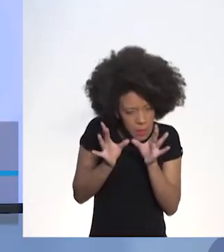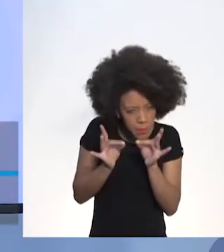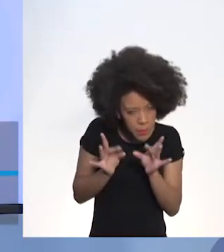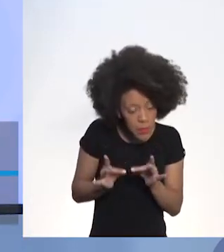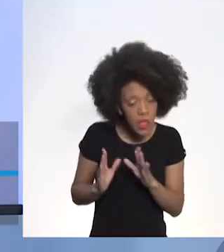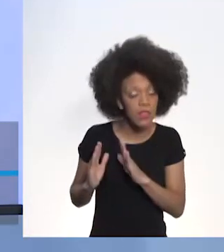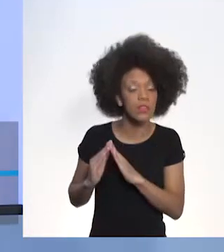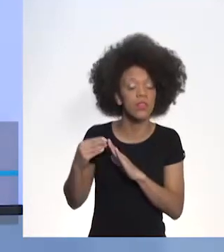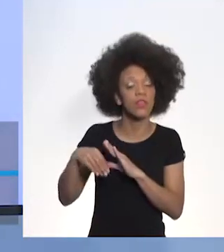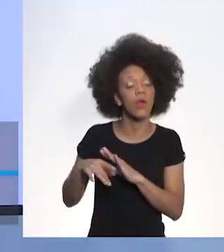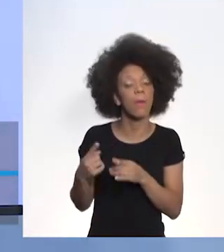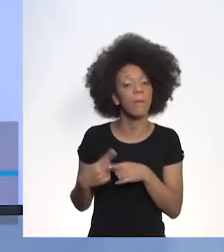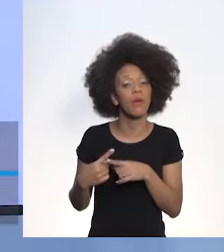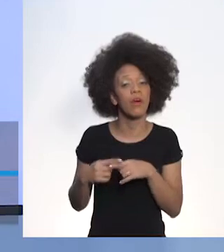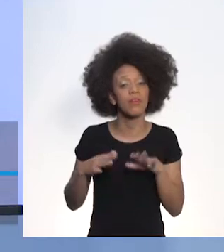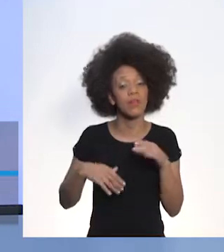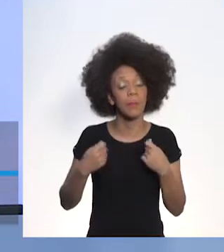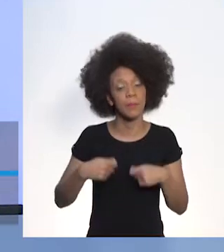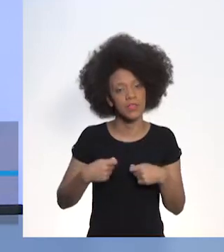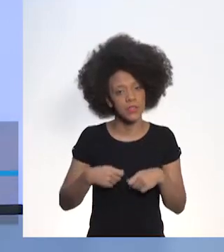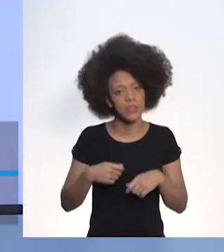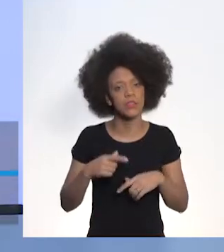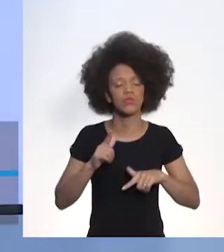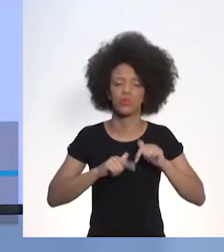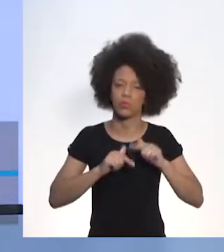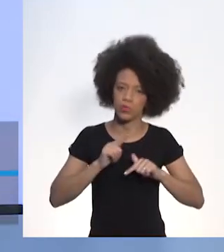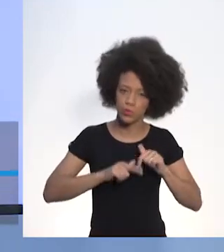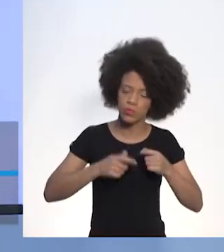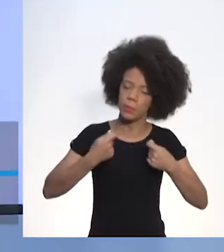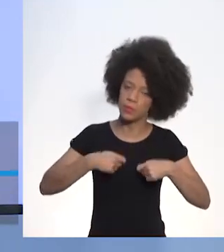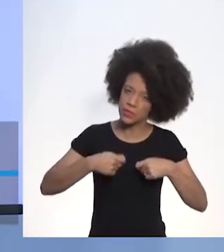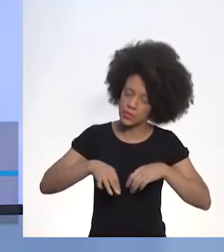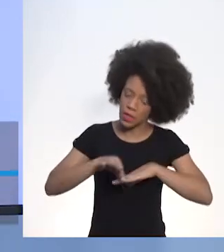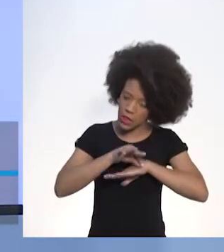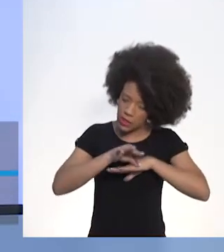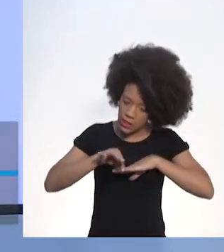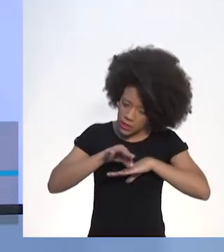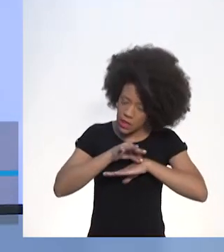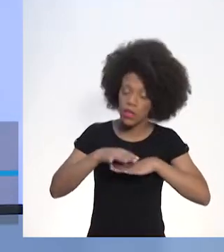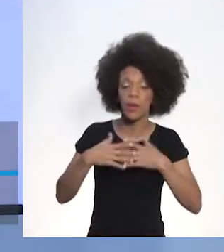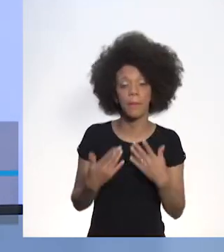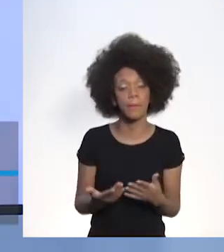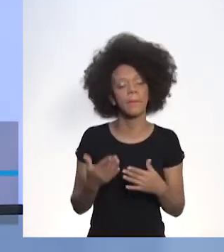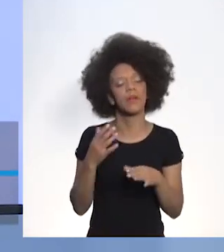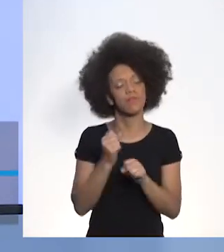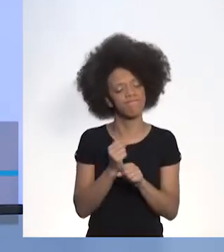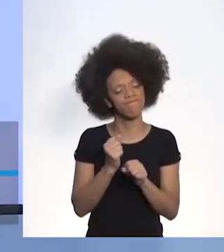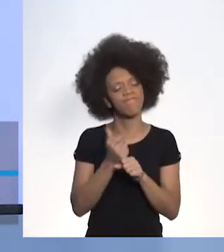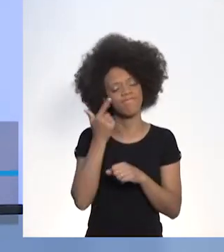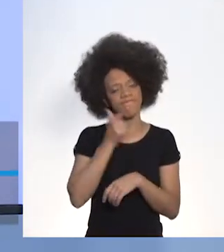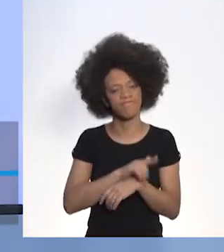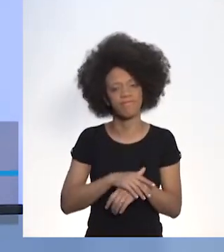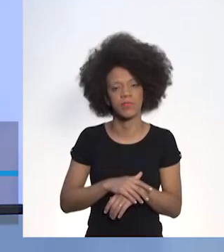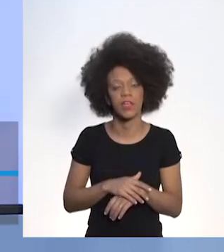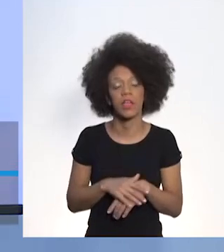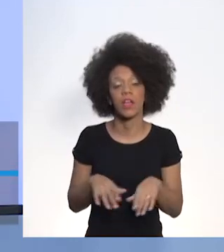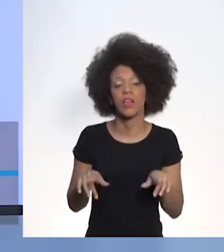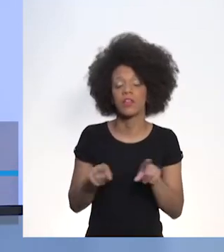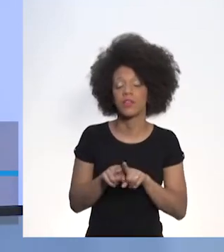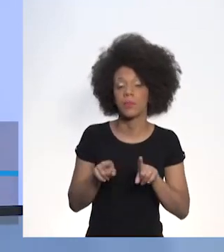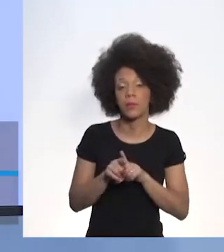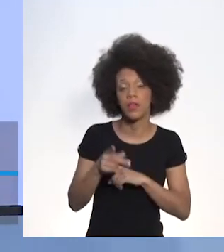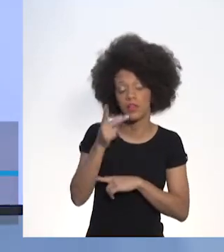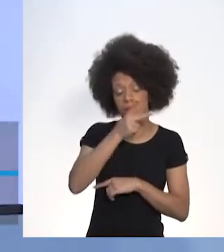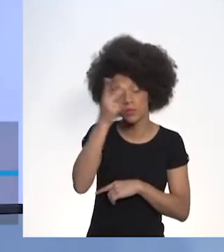de casa, porque a gente precisa de instrumentos que sejam bem precisos, né, para a gente poder fazer esse cálculo, né? Até as pessoas que provaram